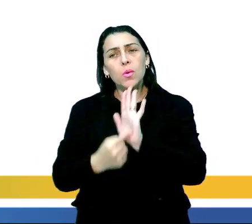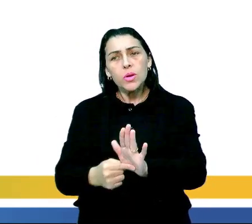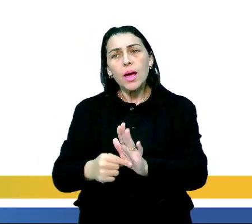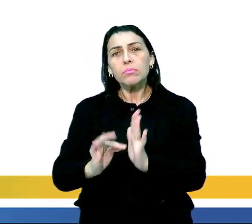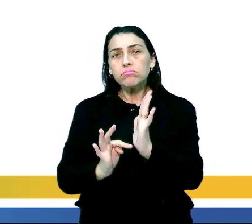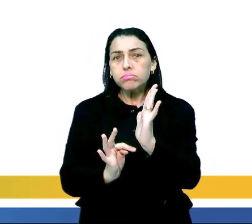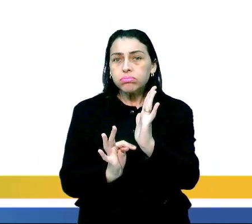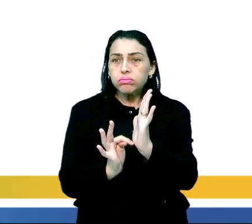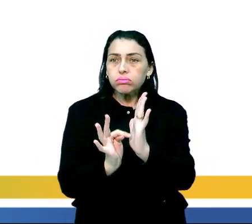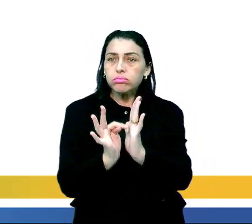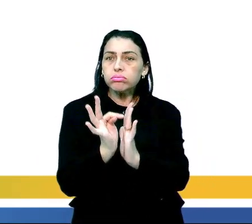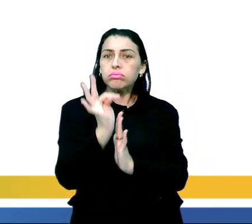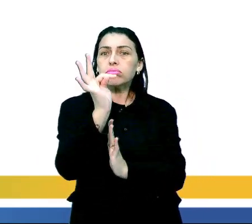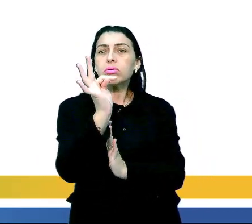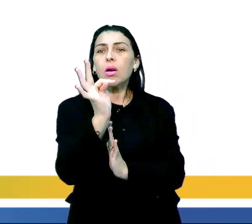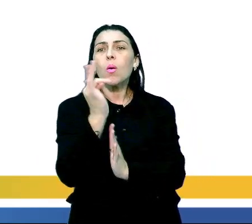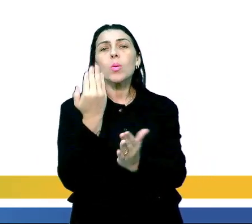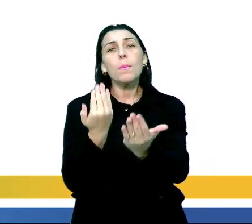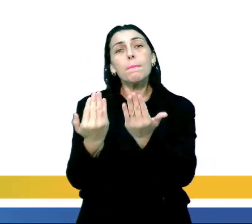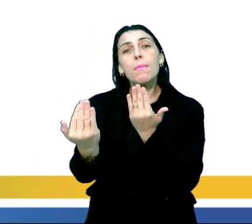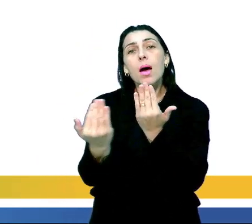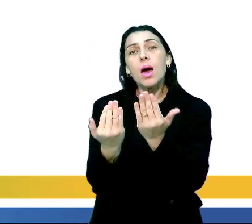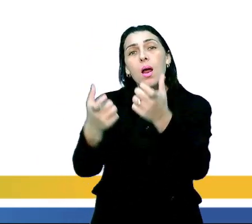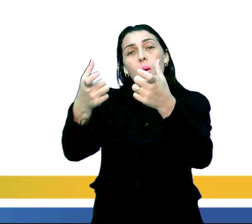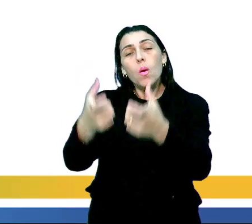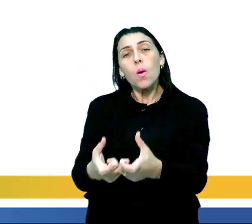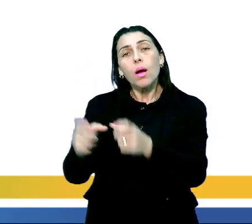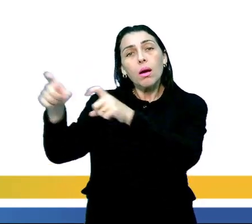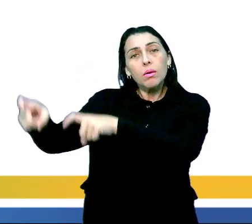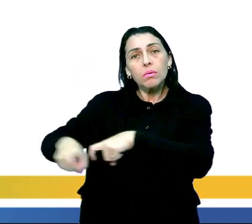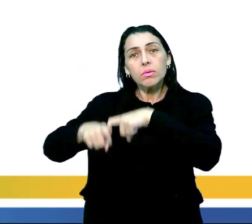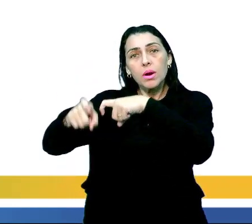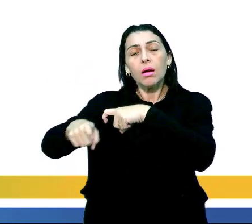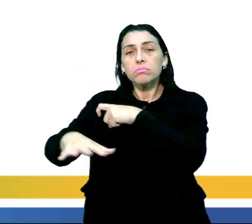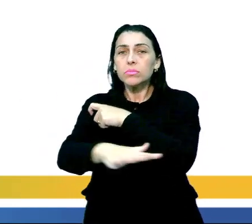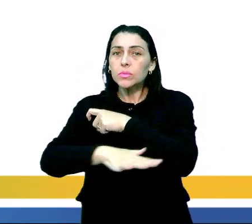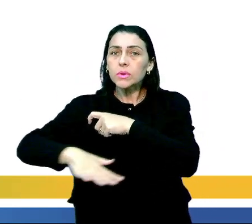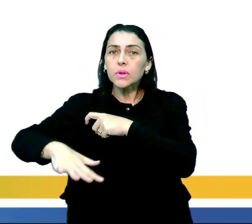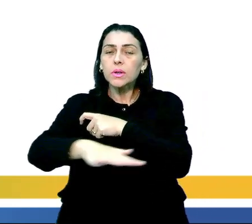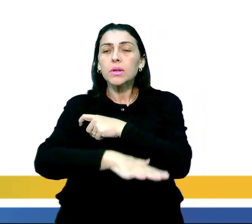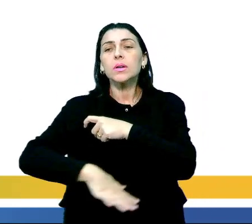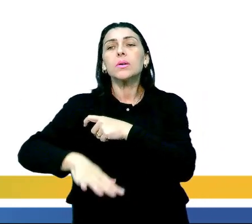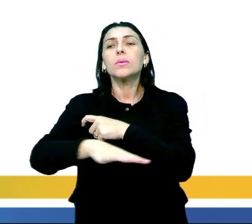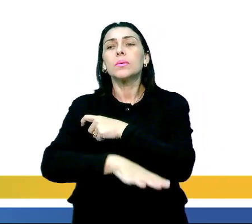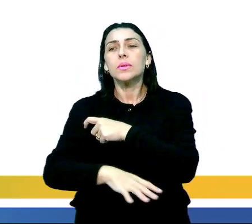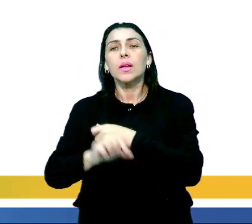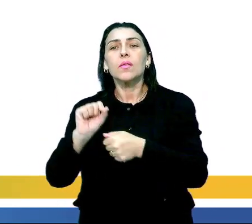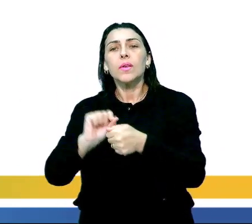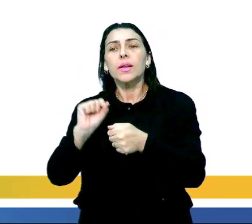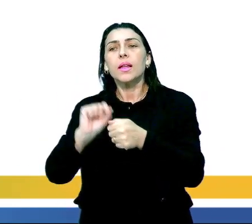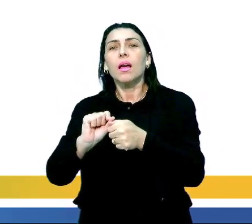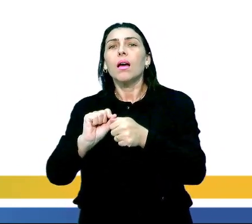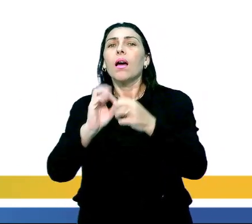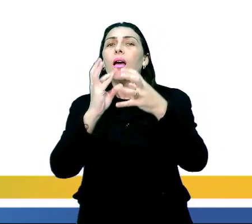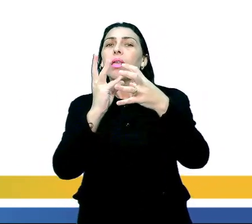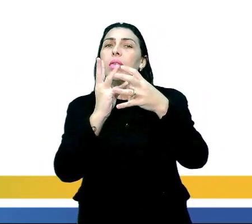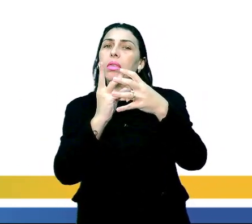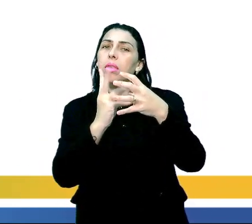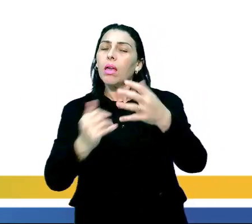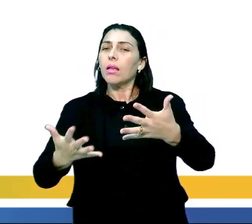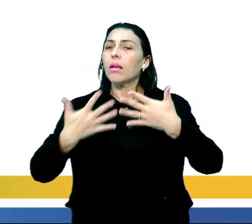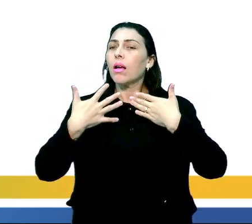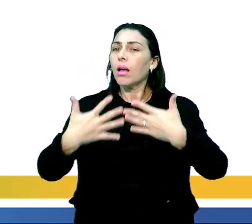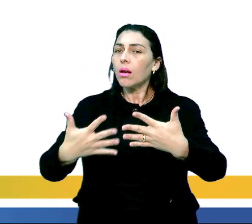maior temperatura quando comparada ao ambiente rural. E esse efeito está relacionado à retenção